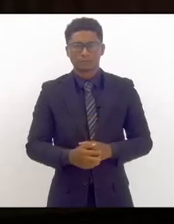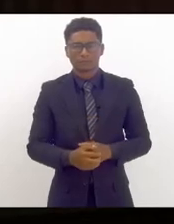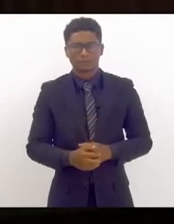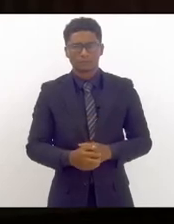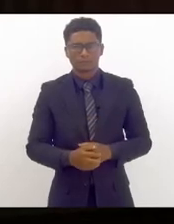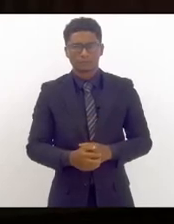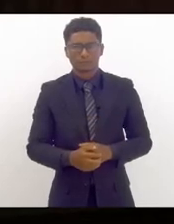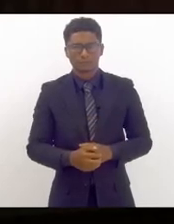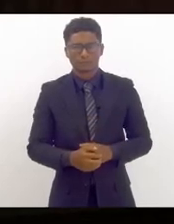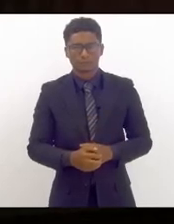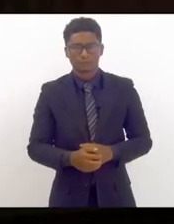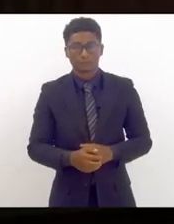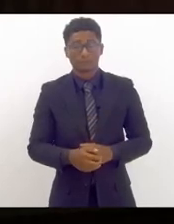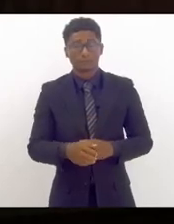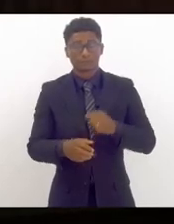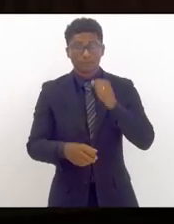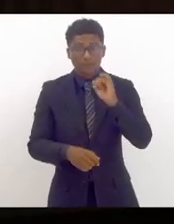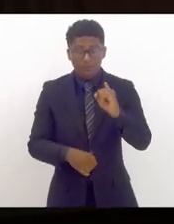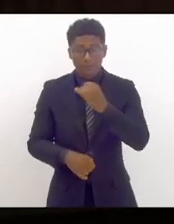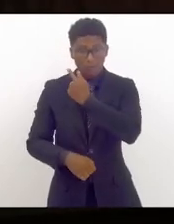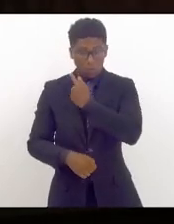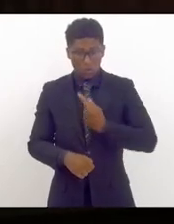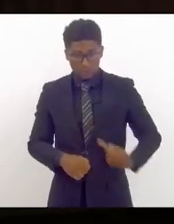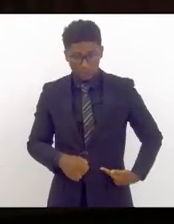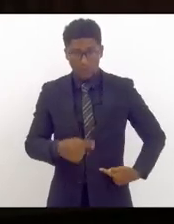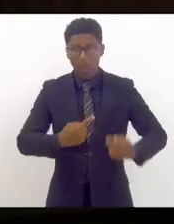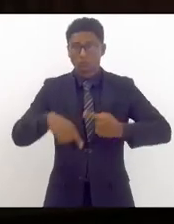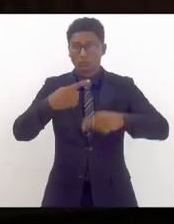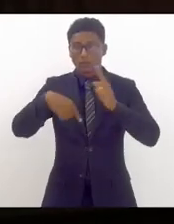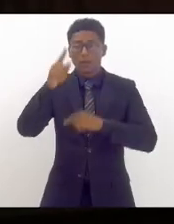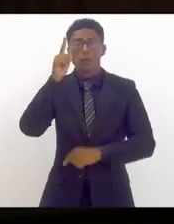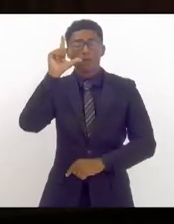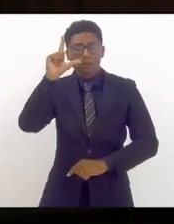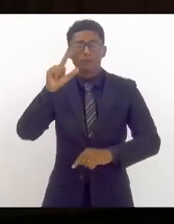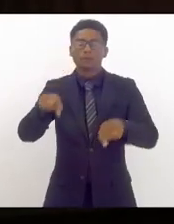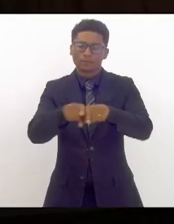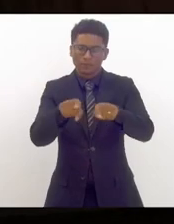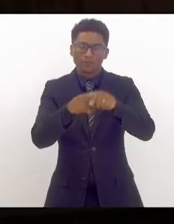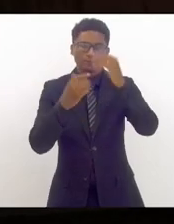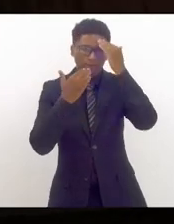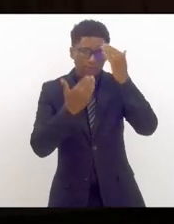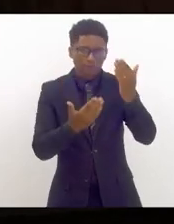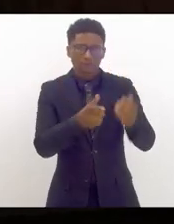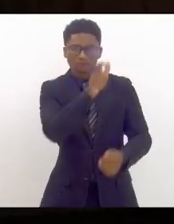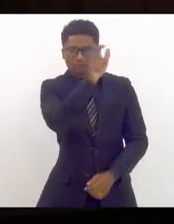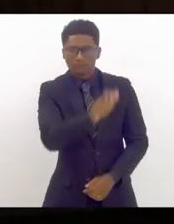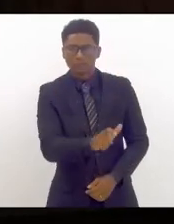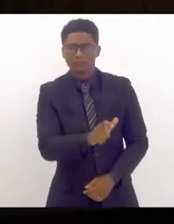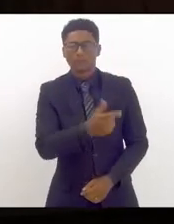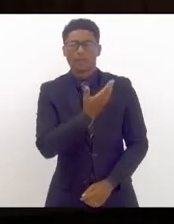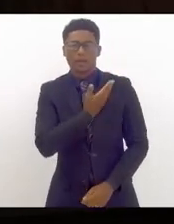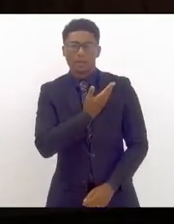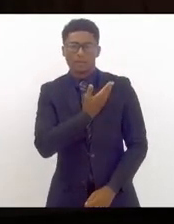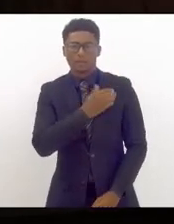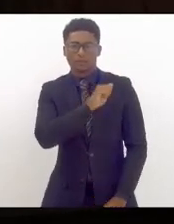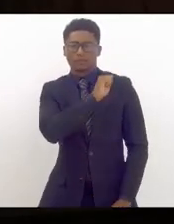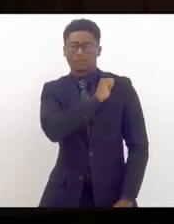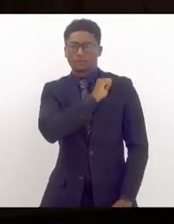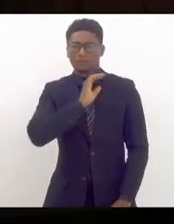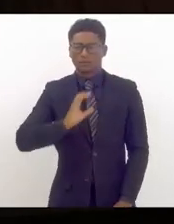Se esse governo teve sucesso, eu também queria agradecer a ele, meu amigo André Siciliano, que